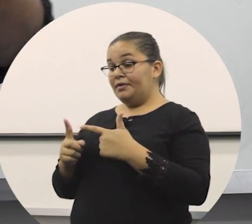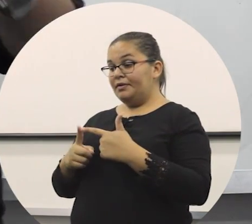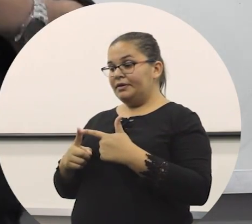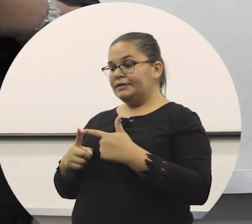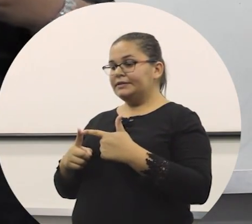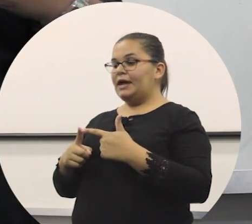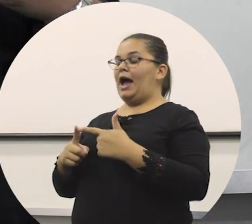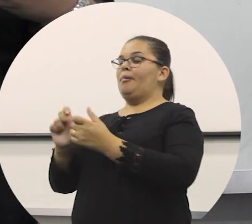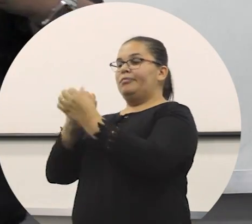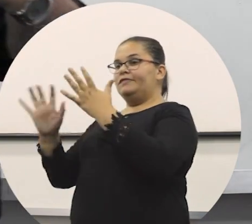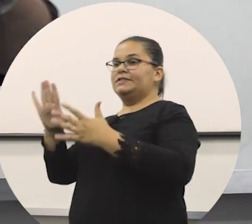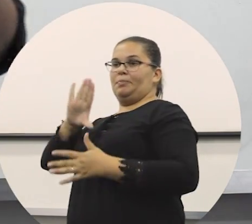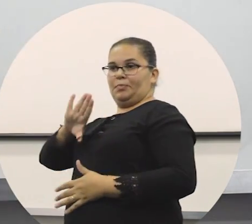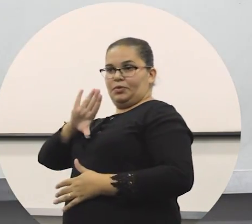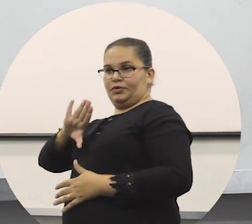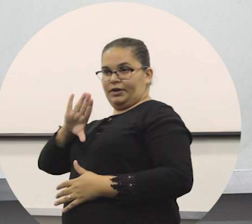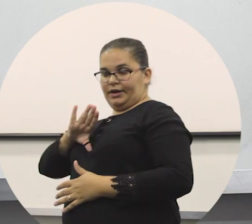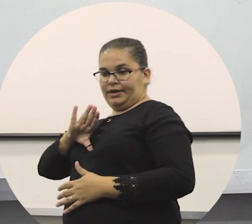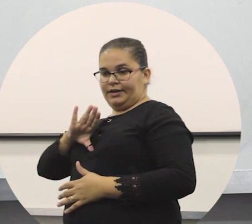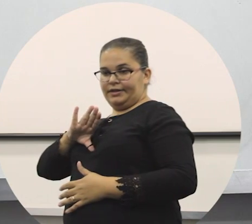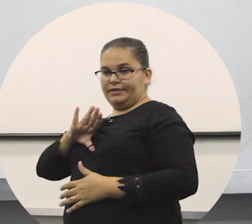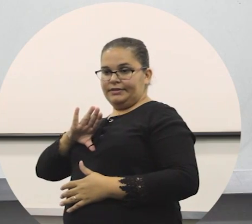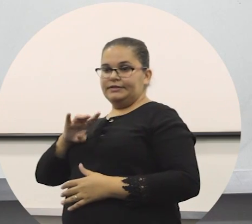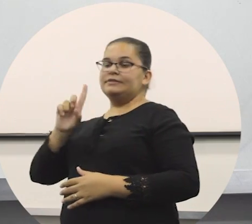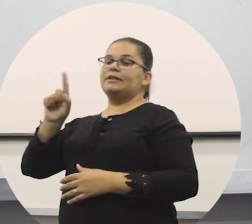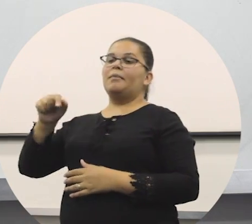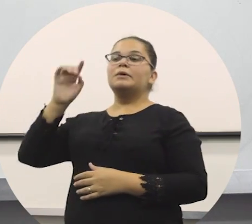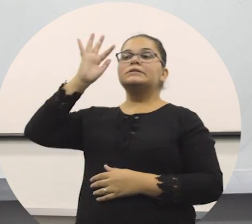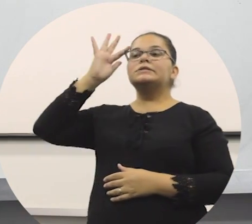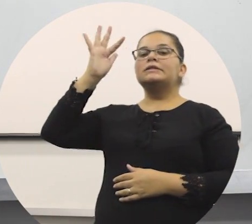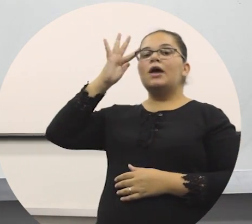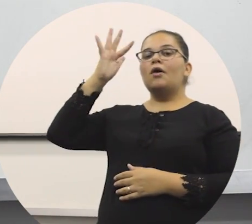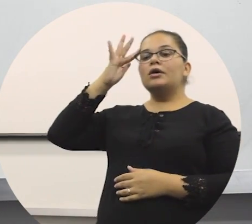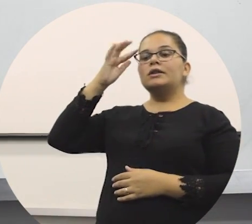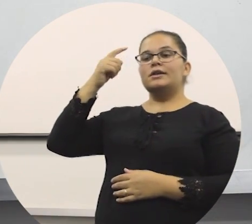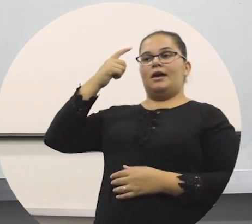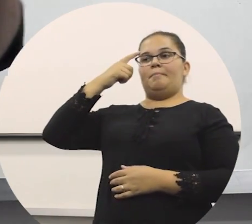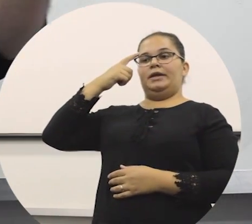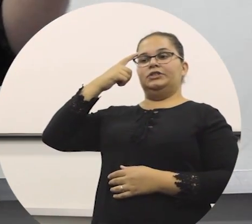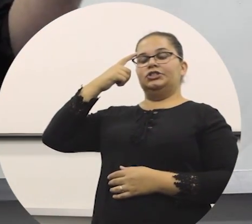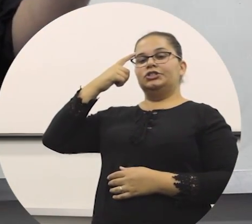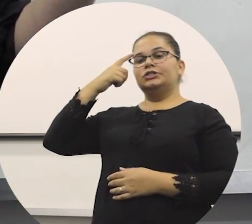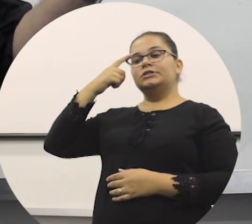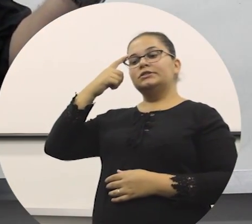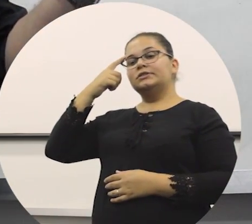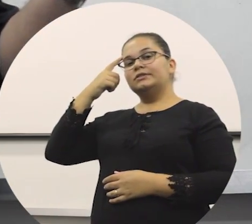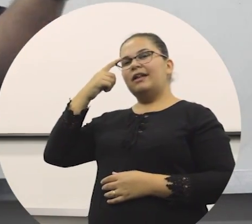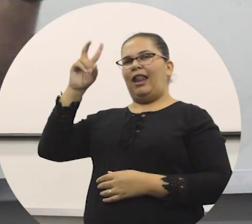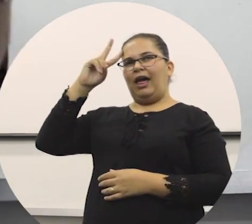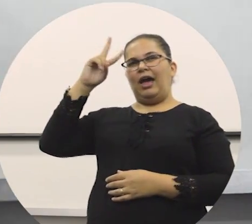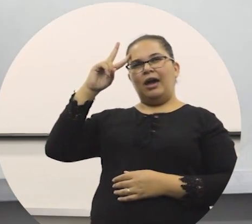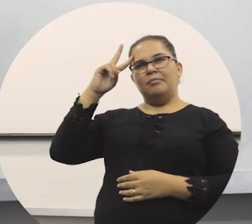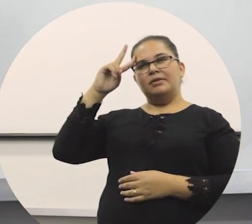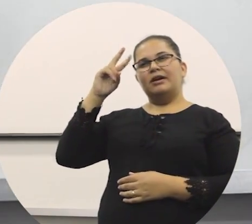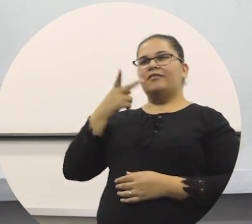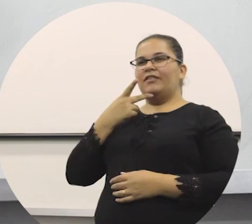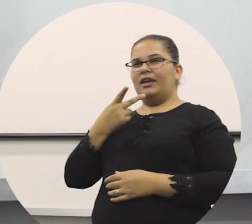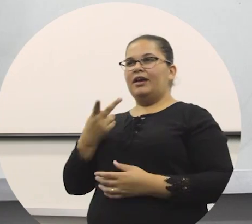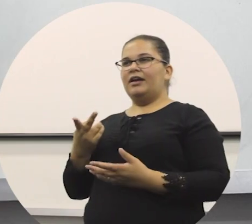português, a proficiência no português. Depois, no português, eles aplicavam um teste de teoria da mente. Que eu comentei com você na semana passada,